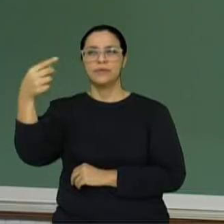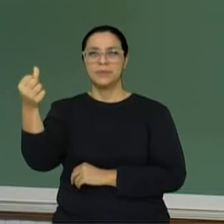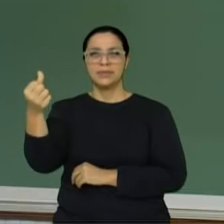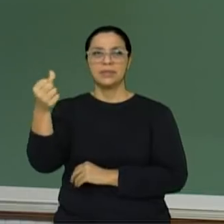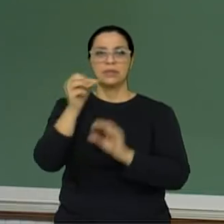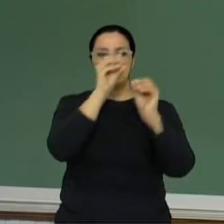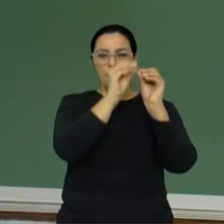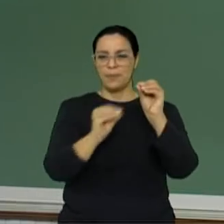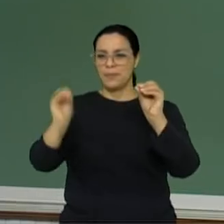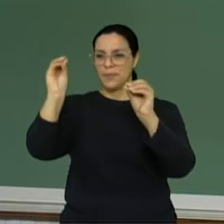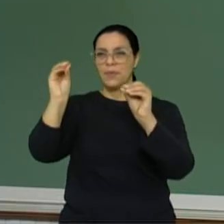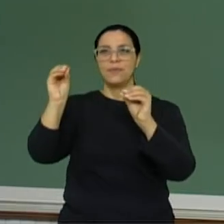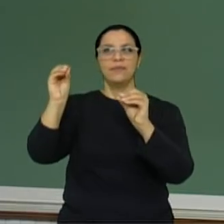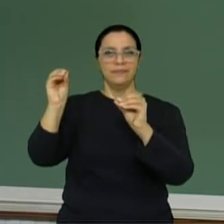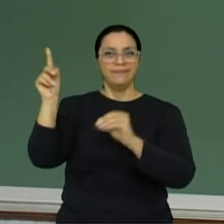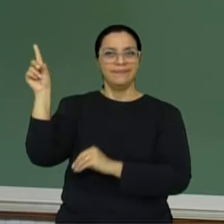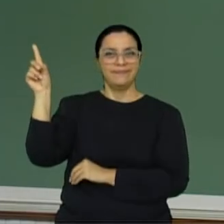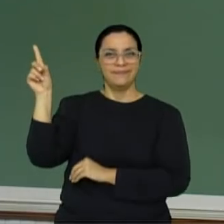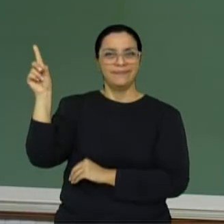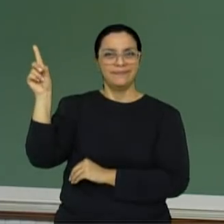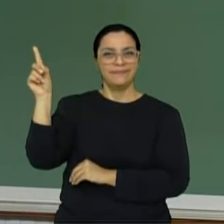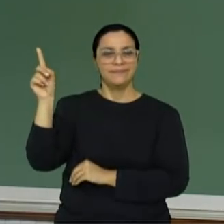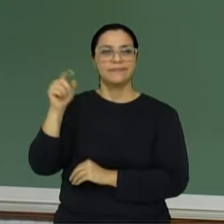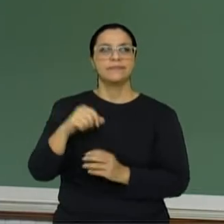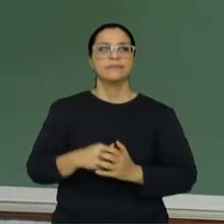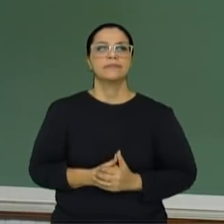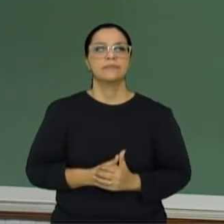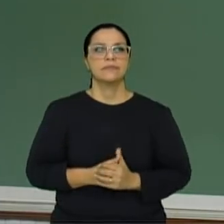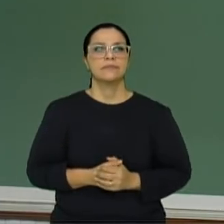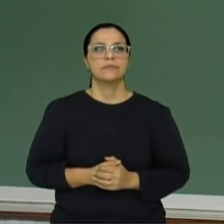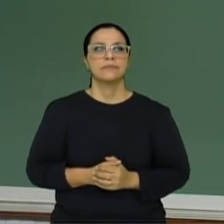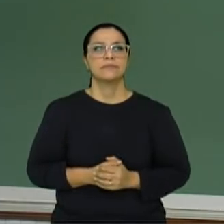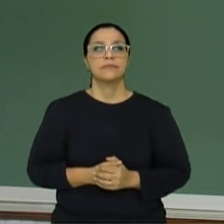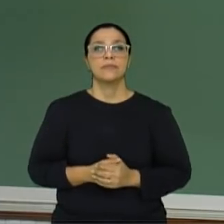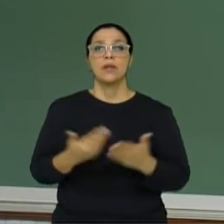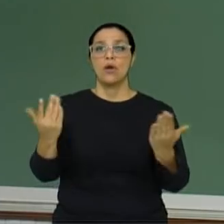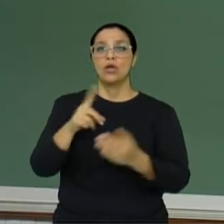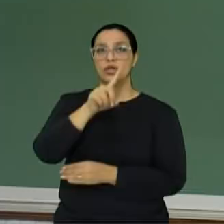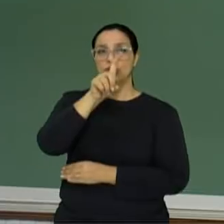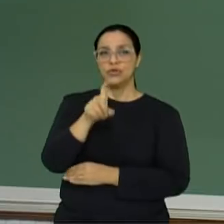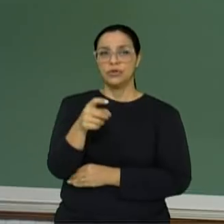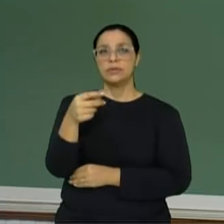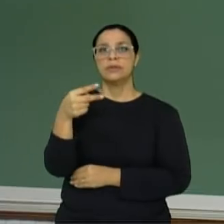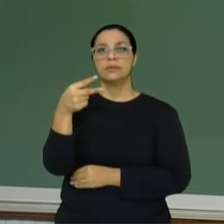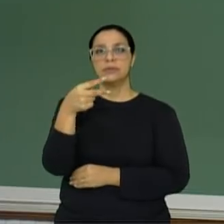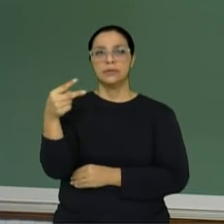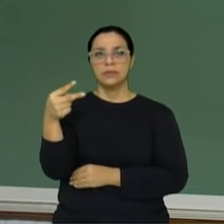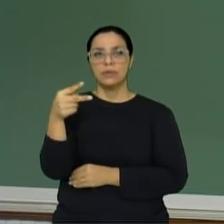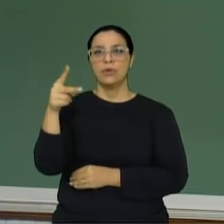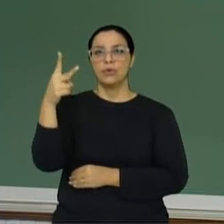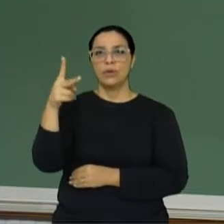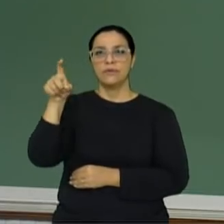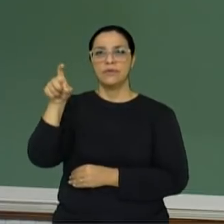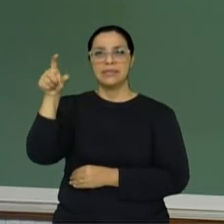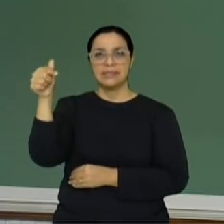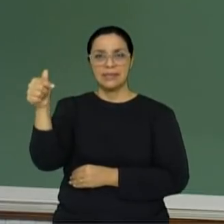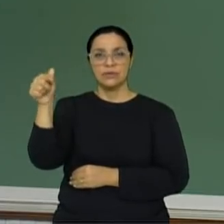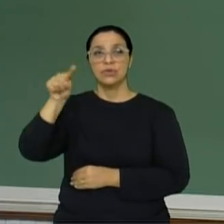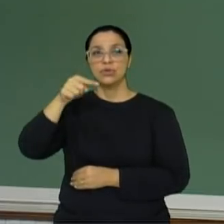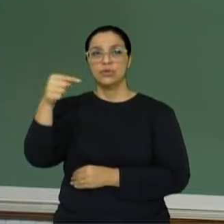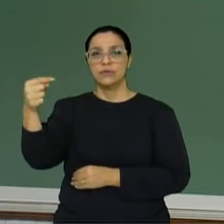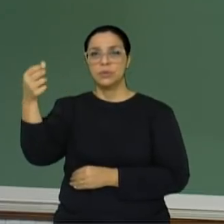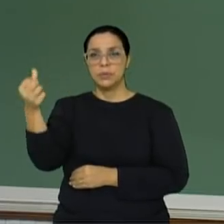princípio multiplicativo eu consigo levar ele multiplicando 1,8. E multiplicando 1,5 por 1,8 dá